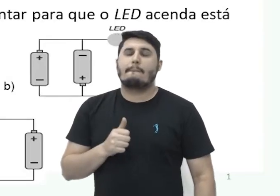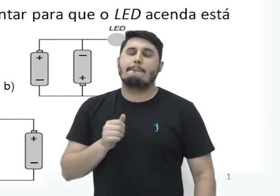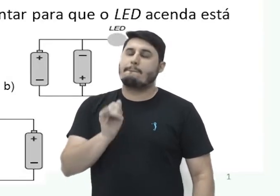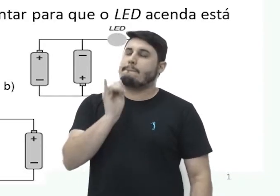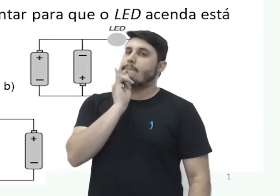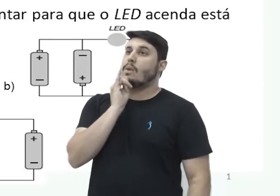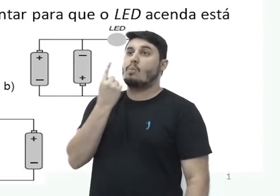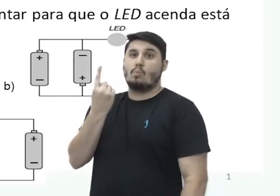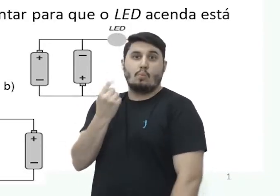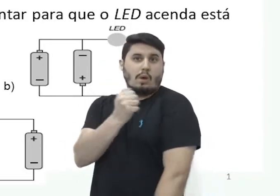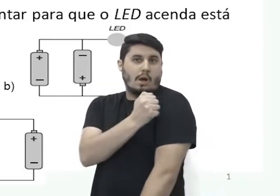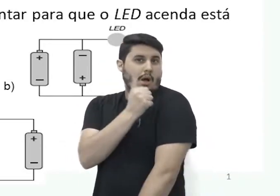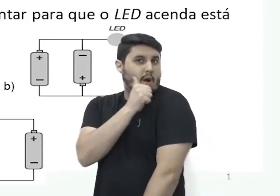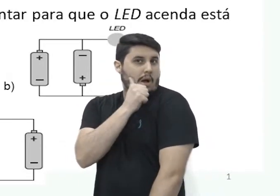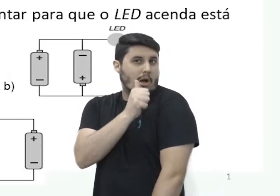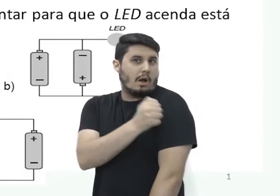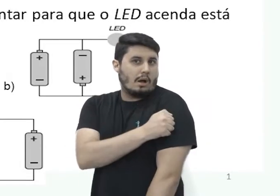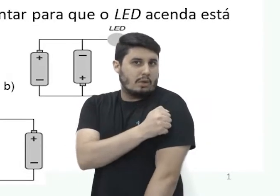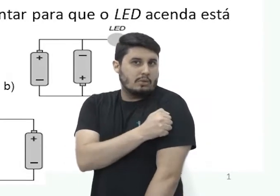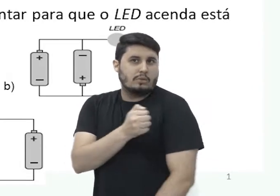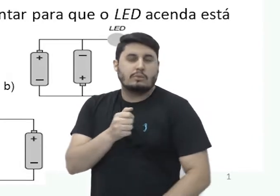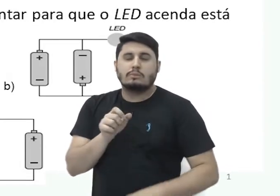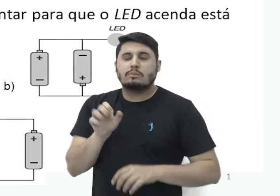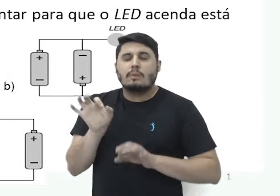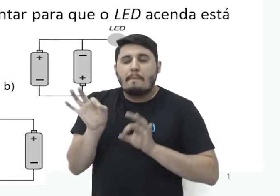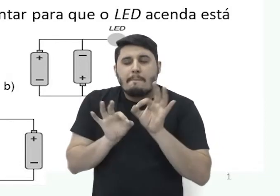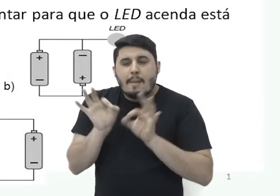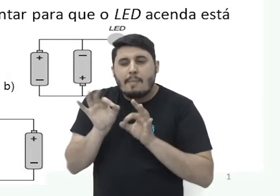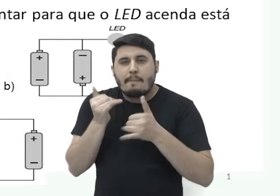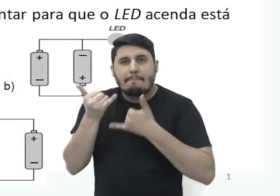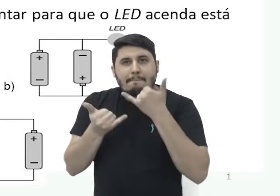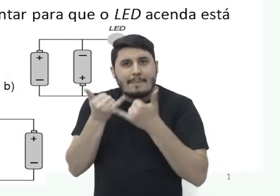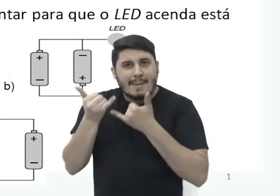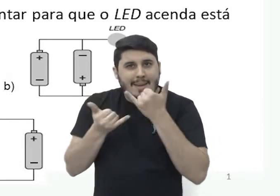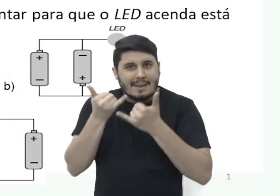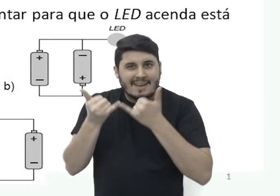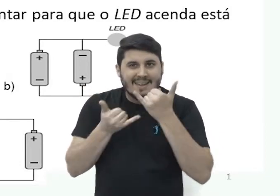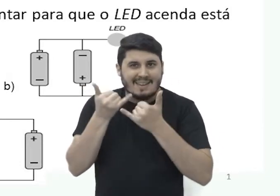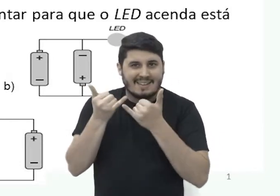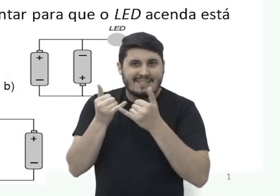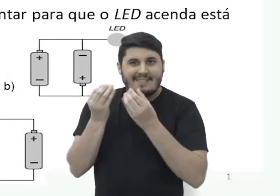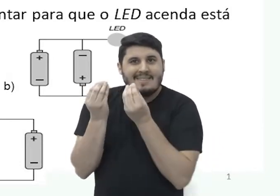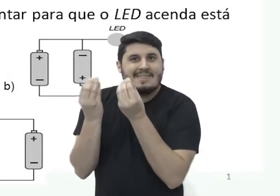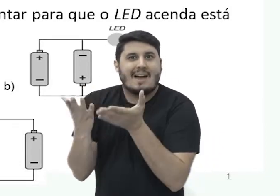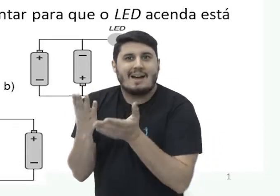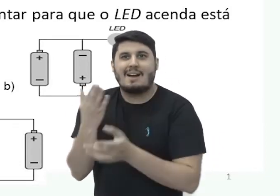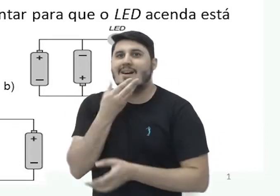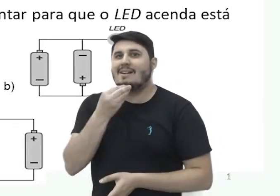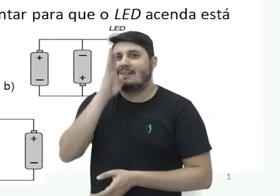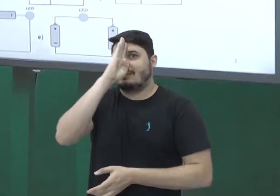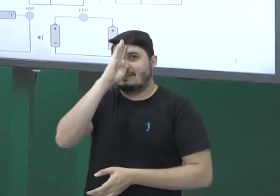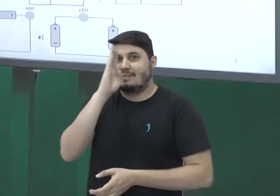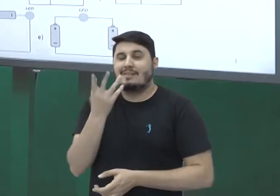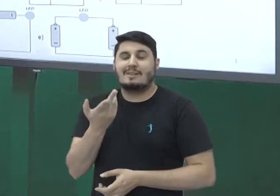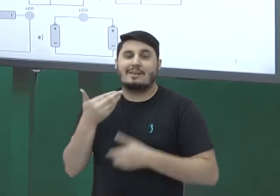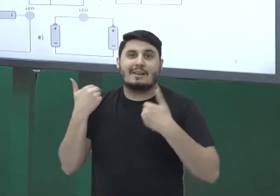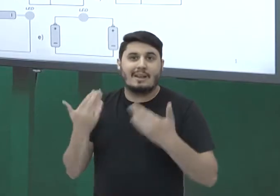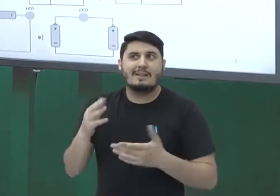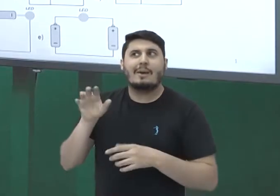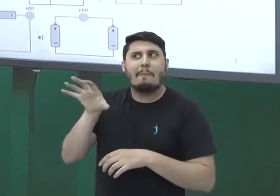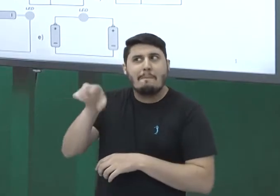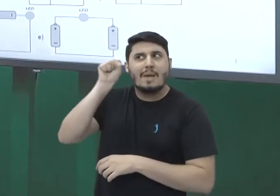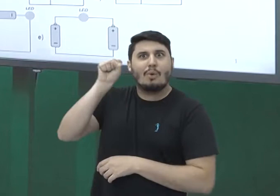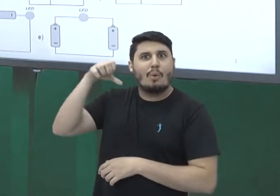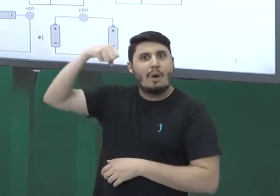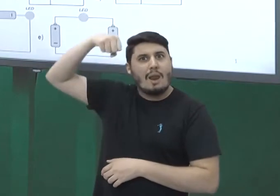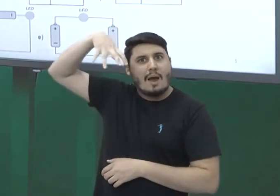estudante, ao montar um brinquedo para o seu sobrinho, utiliza um LED amarelo e 2 pilhas comuns, certo? Então 2 pilhas daquela que